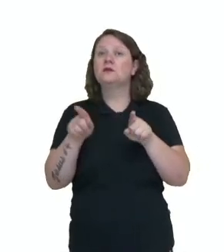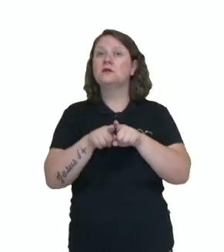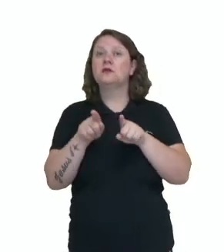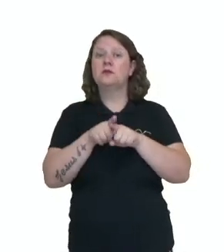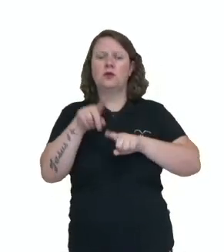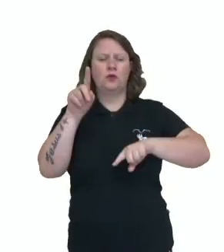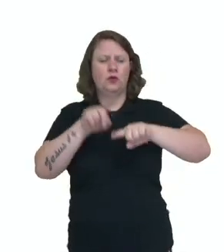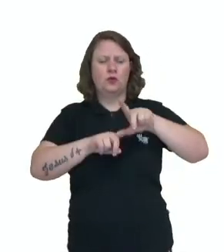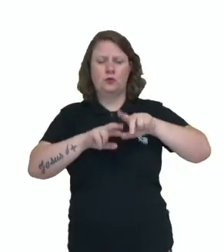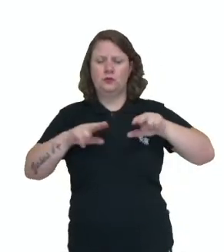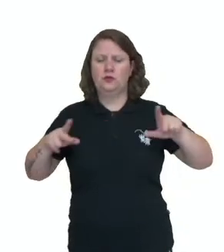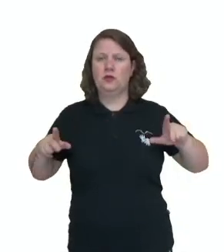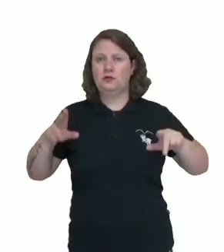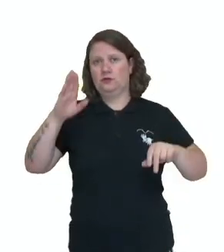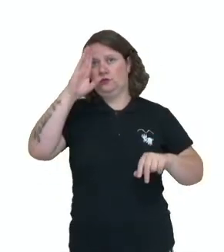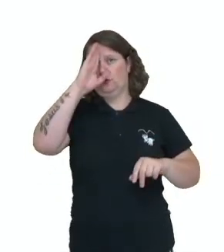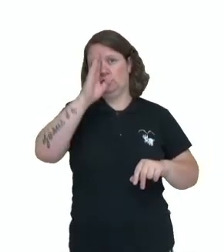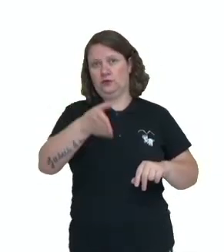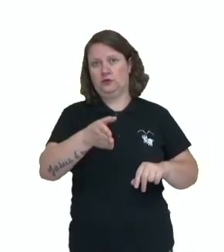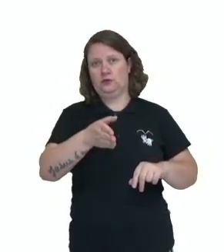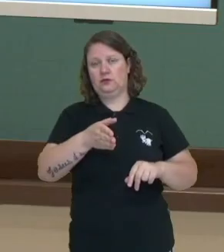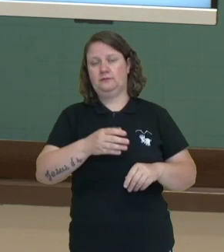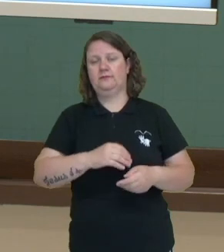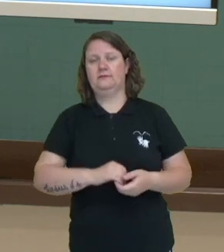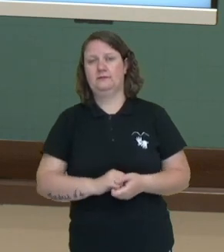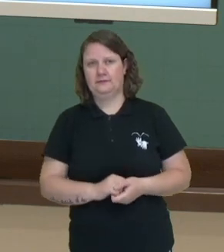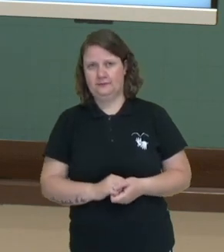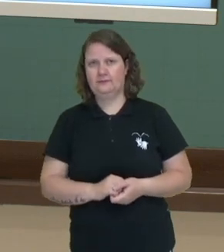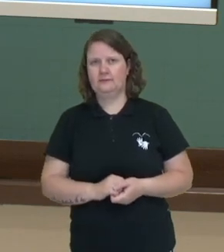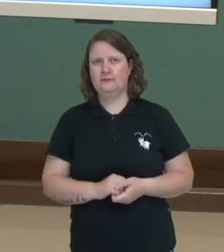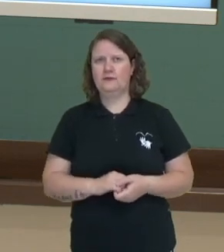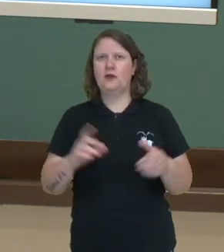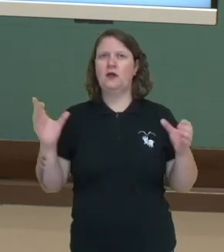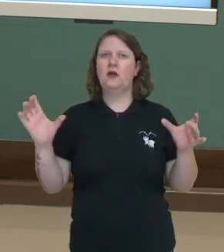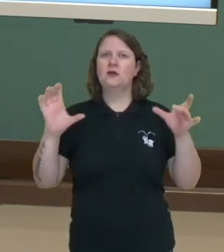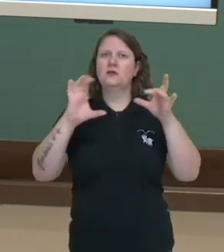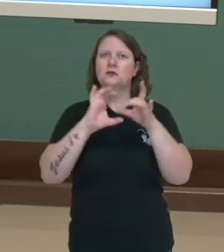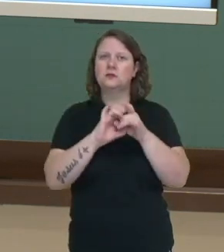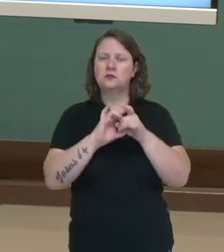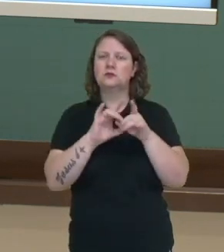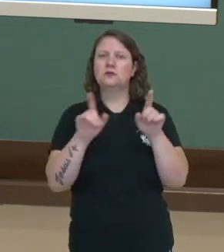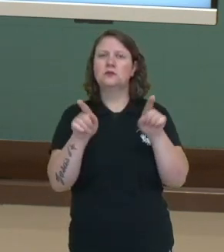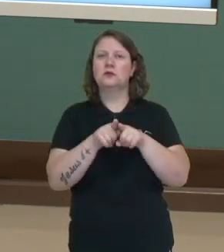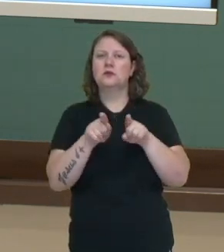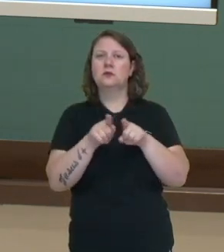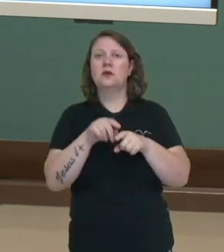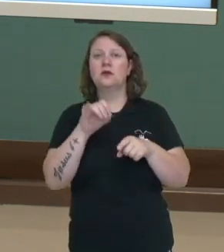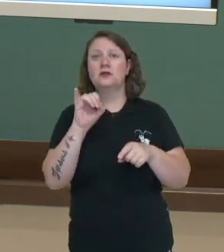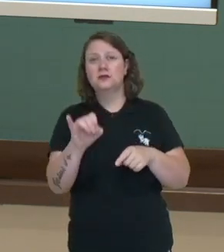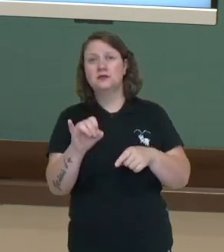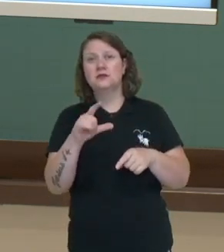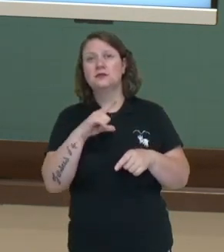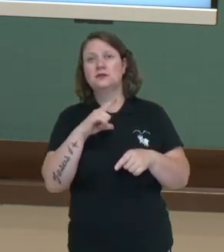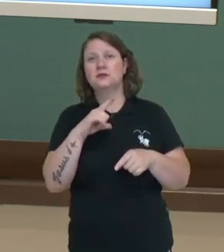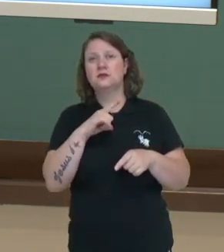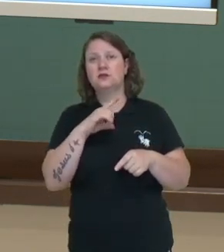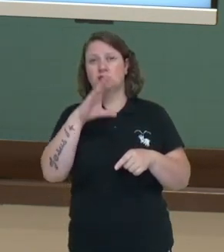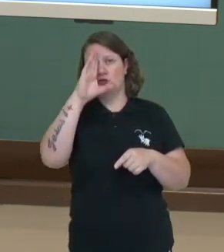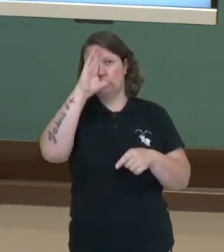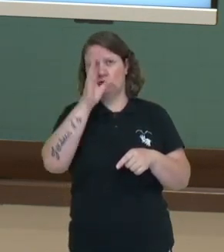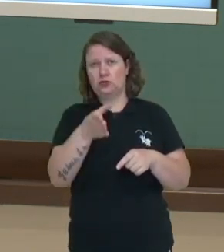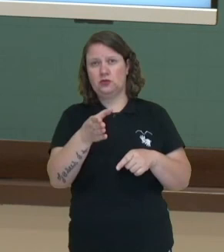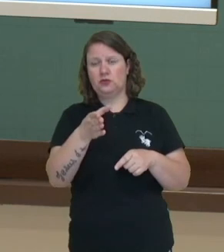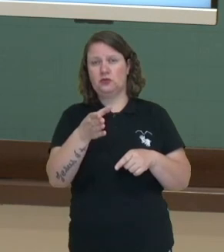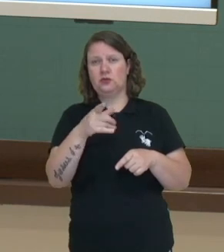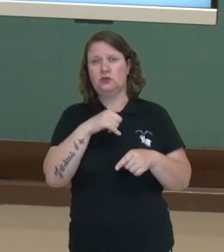objeto direto, que é a seguinte oração, a subordinada. Se ela tem papel de objeto direto, ela